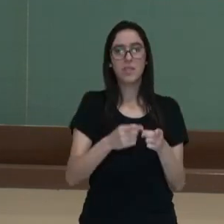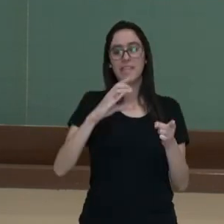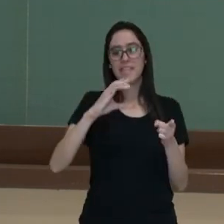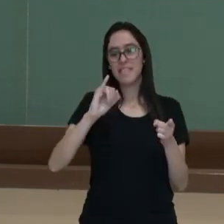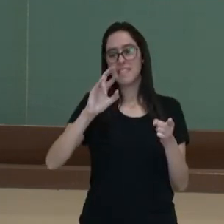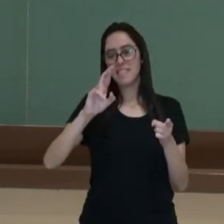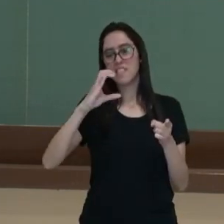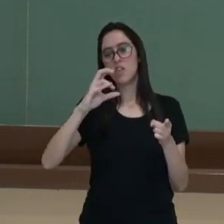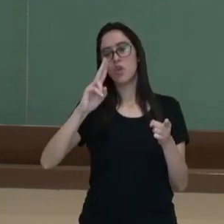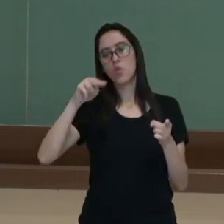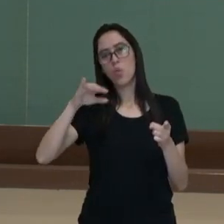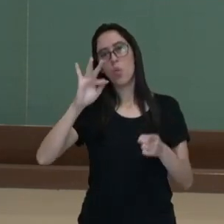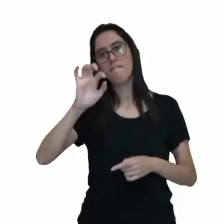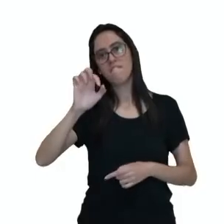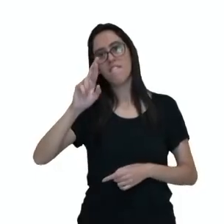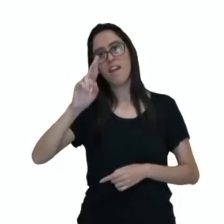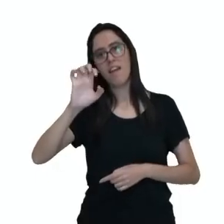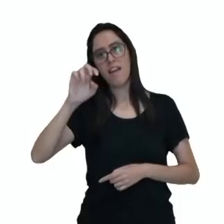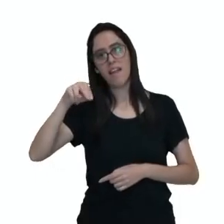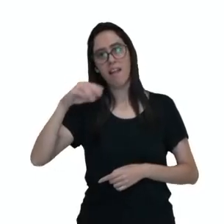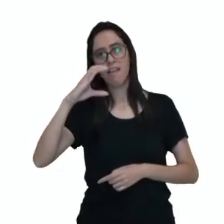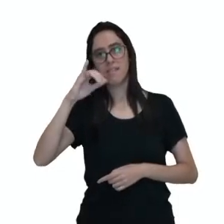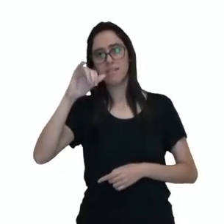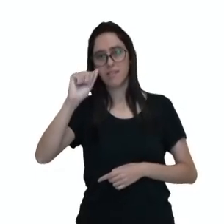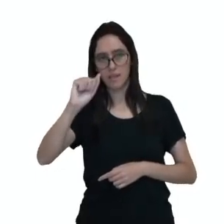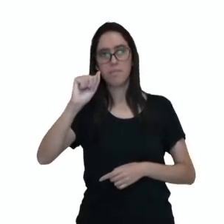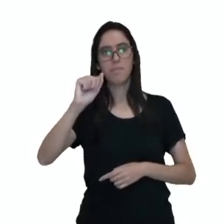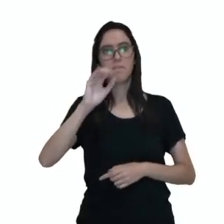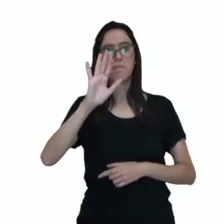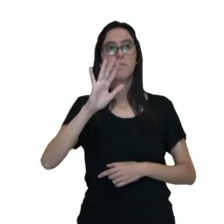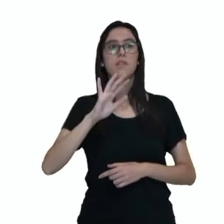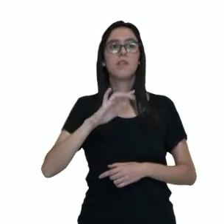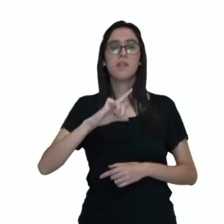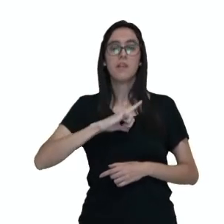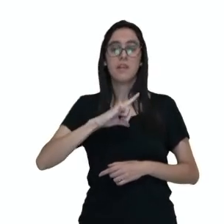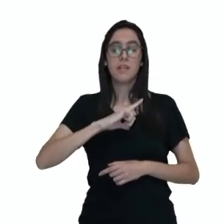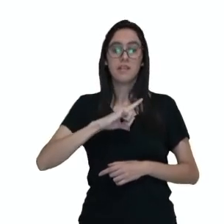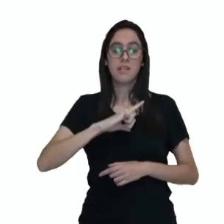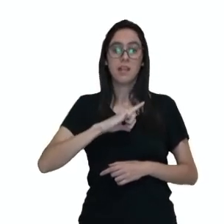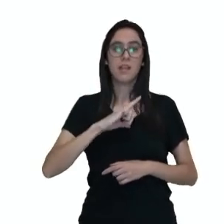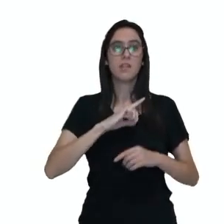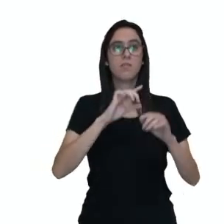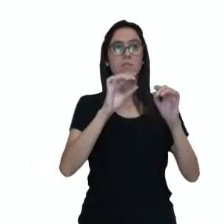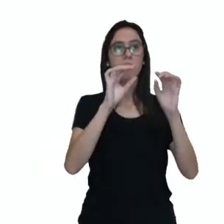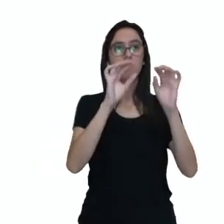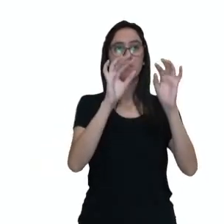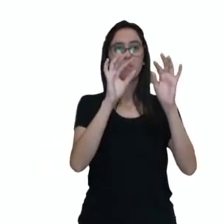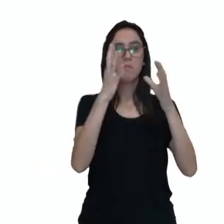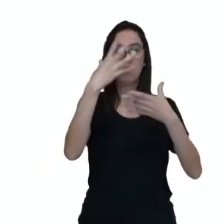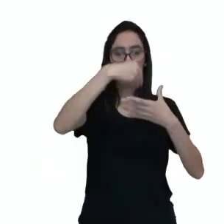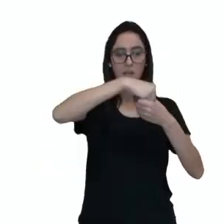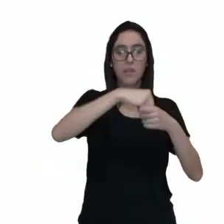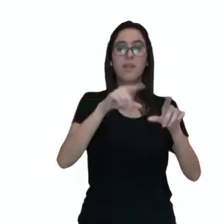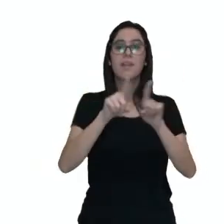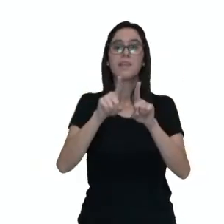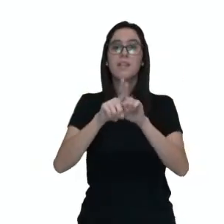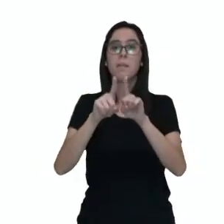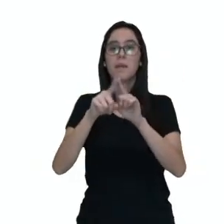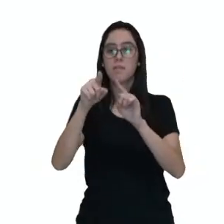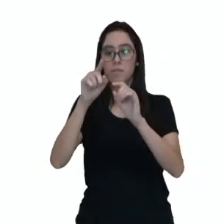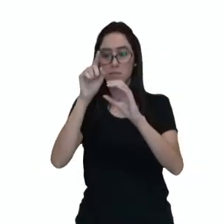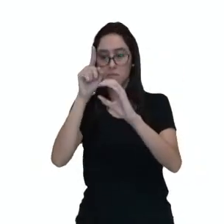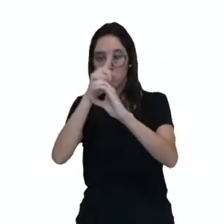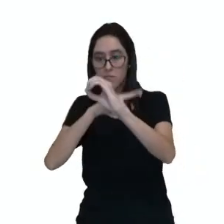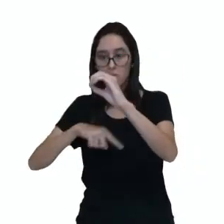eu tenho só a região interna e quando eu considero a casquinha e a parte interna, eu chamo de círculo, tá bom?